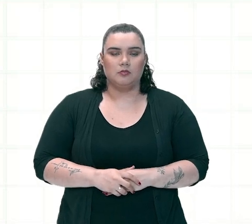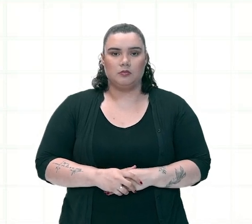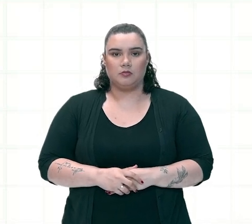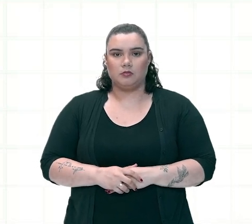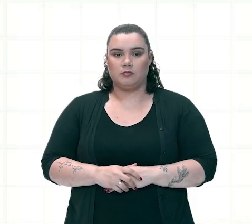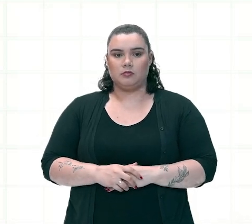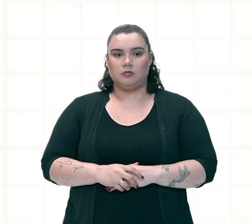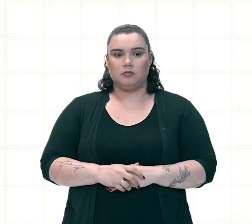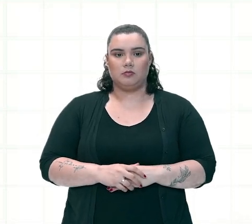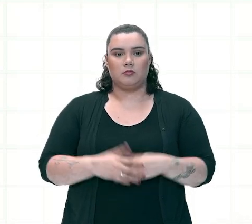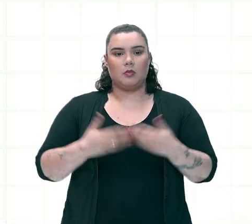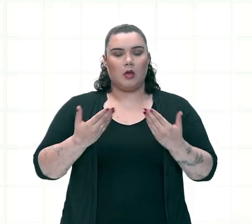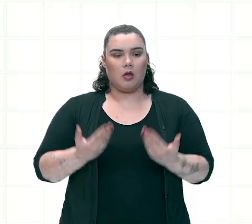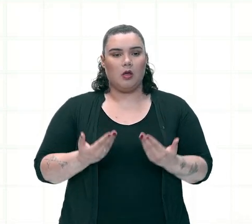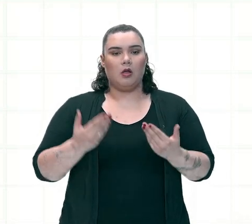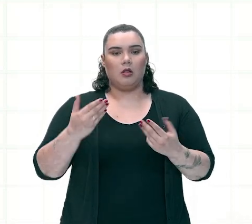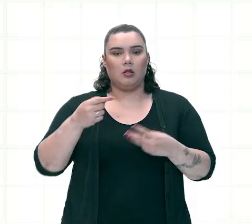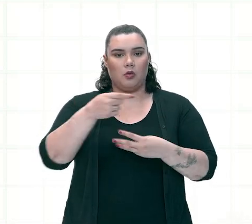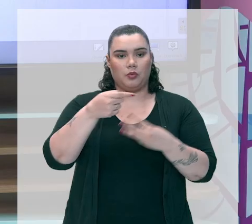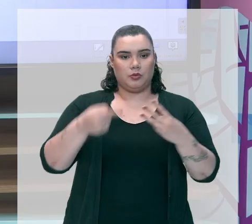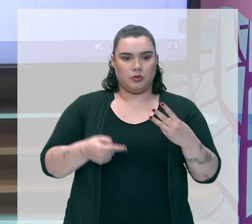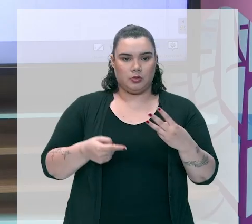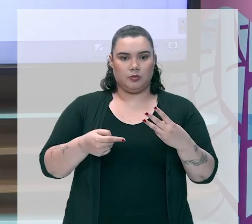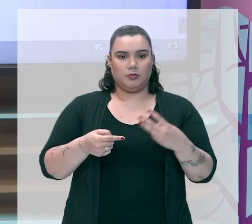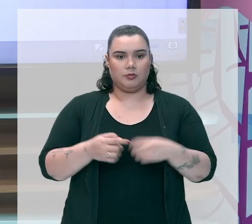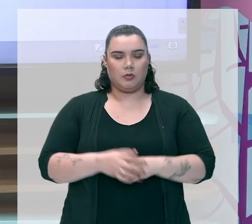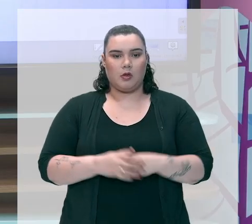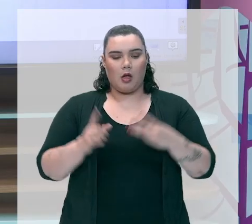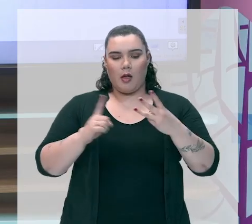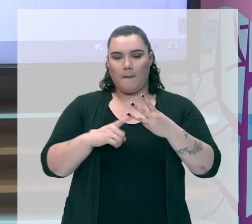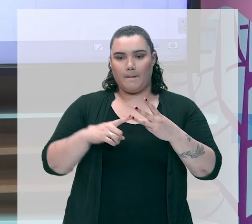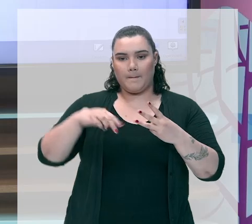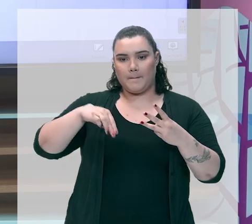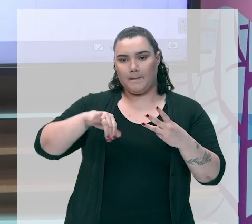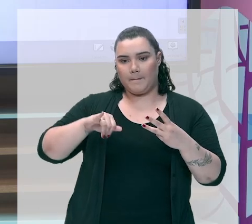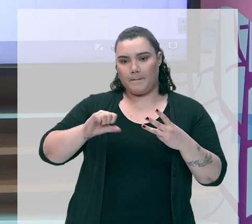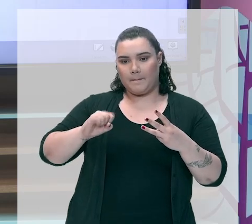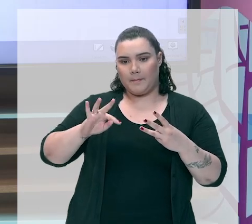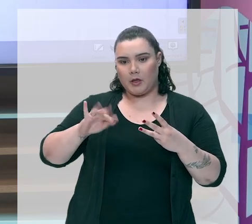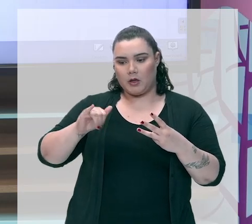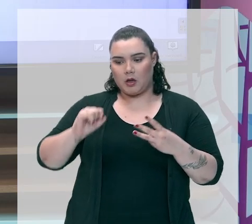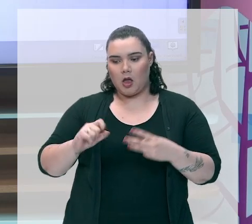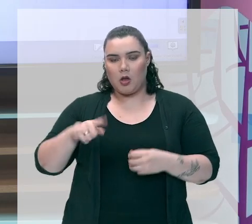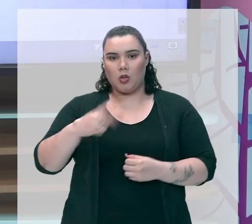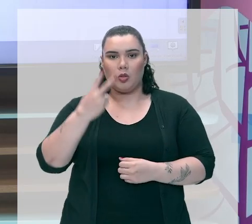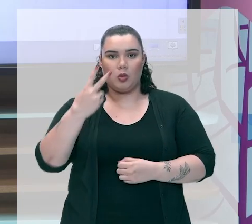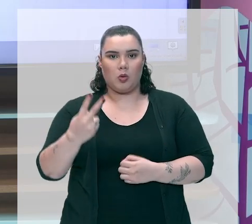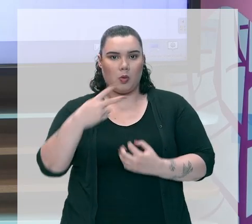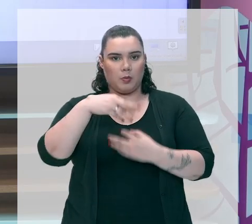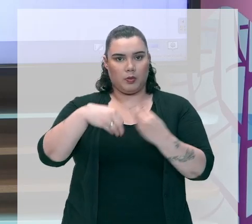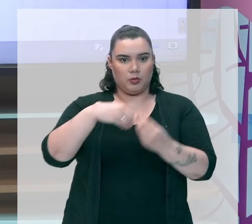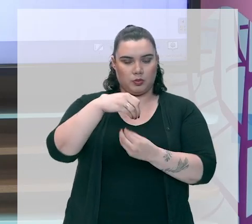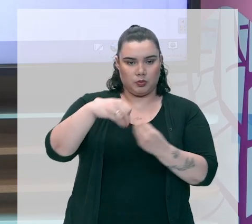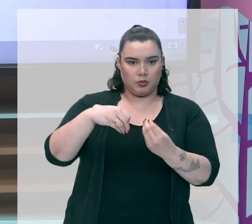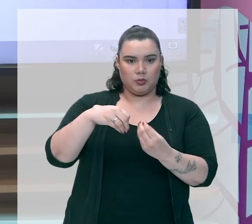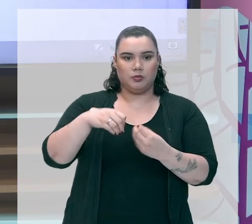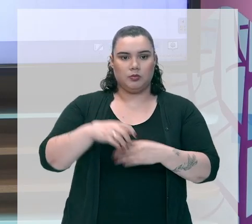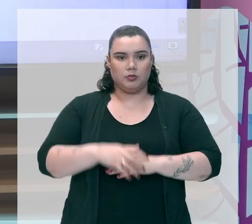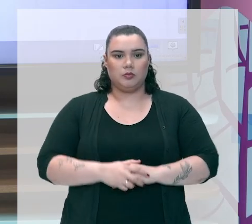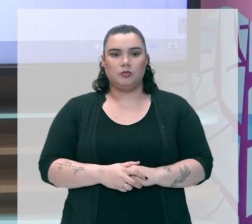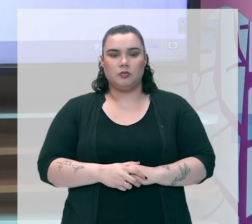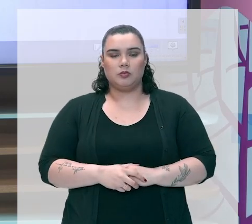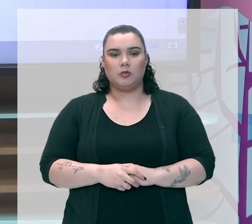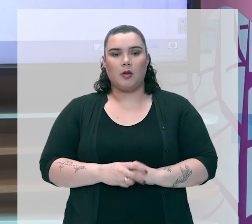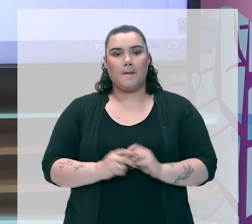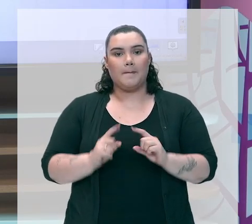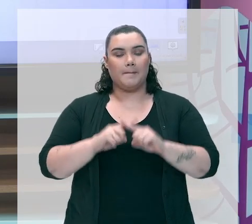mais, né? Exócrinas, endócrinas e mistas. As mistas, no caso, elas vão ter essas duas funções ali, como a gente pôde observar.